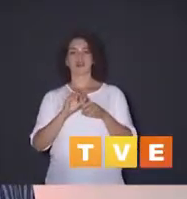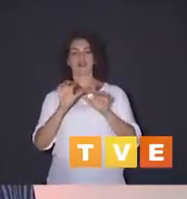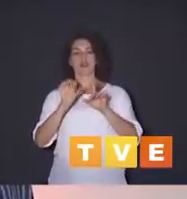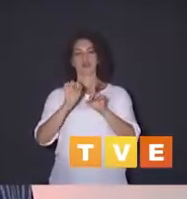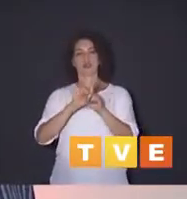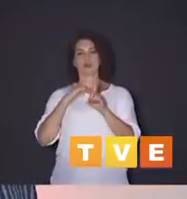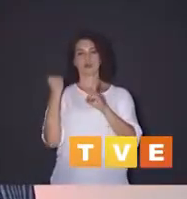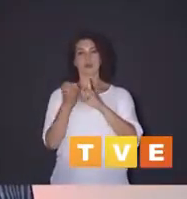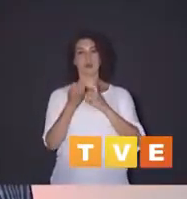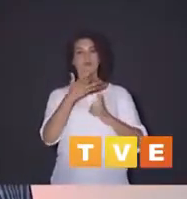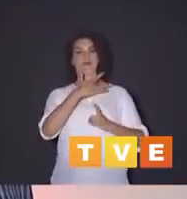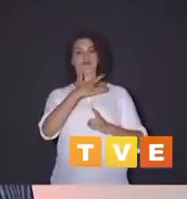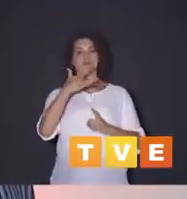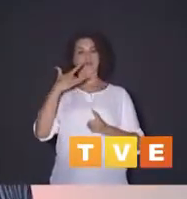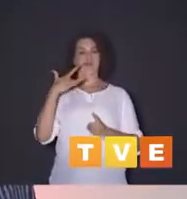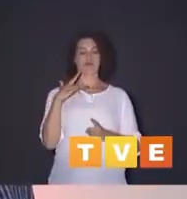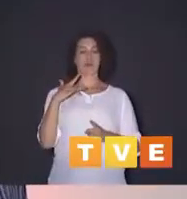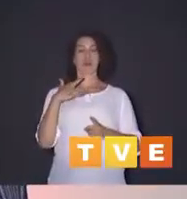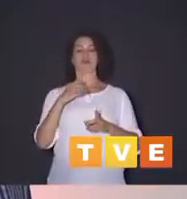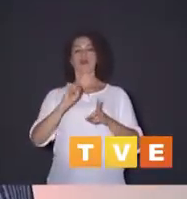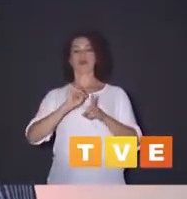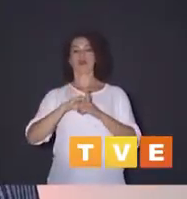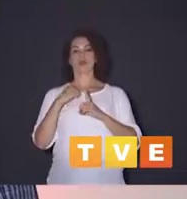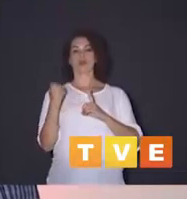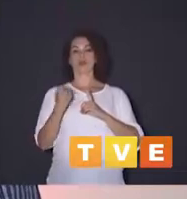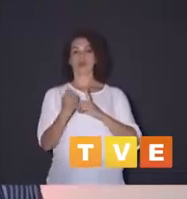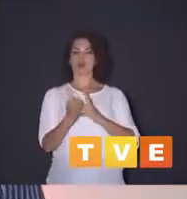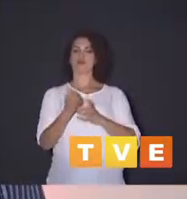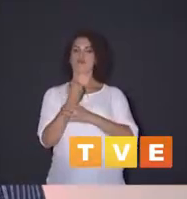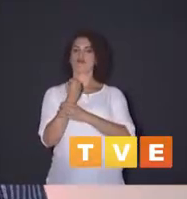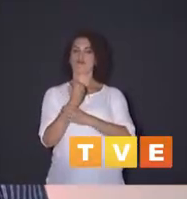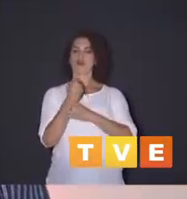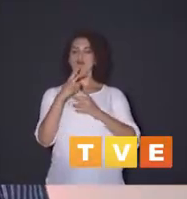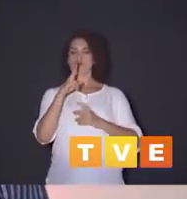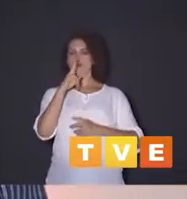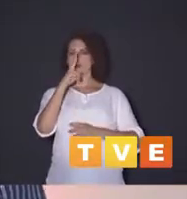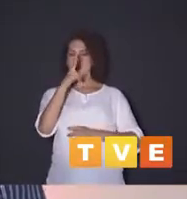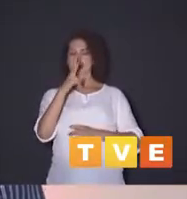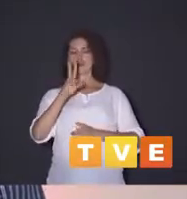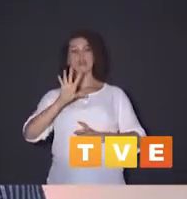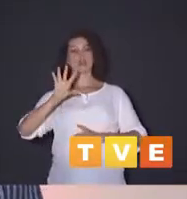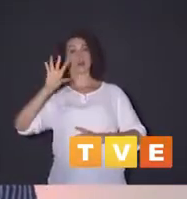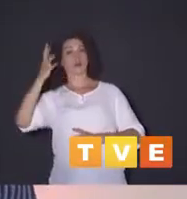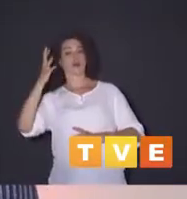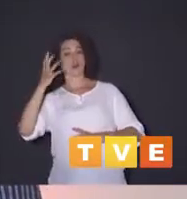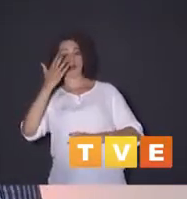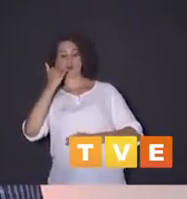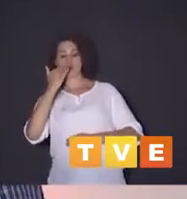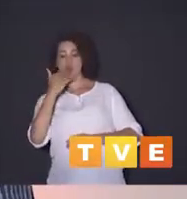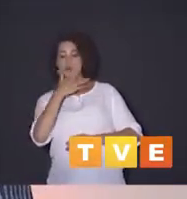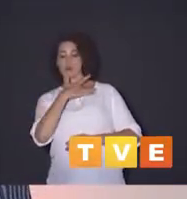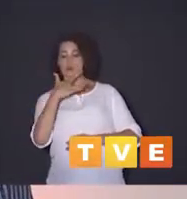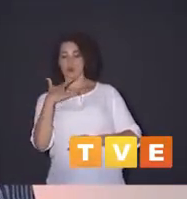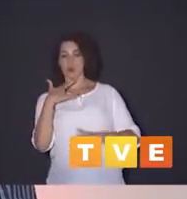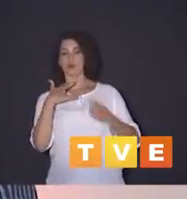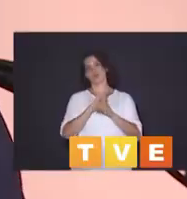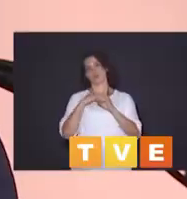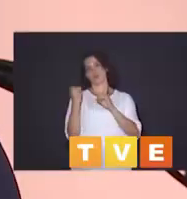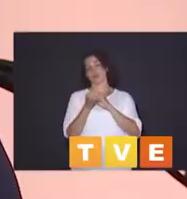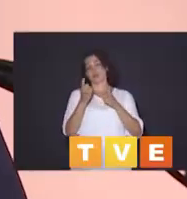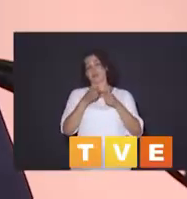saudável uma sociedade sustentável essa decisão da opção por alimento saudável ela tem que acontecer de forma